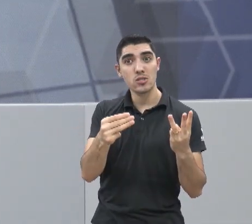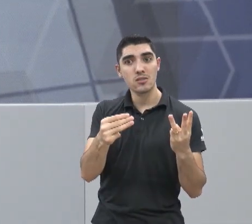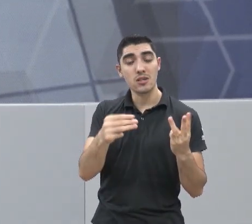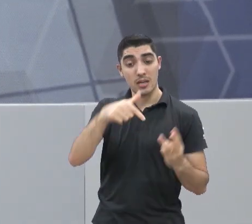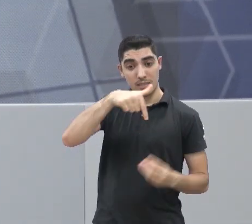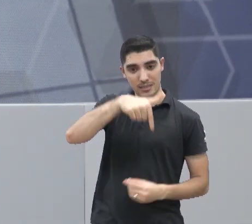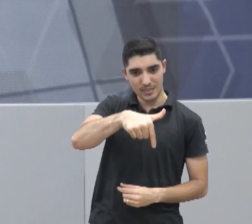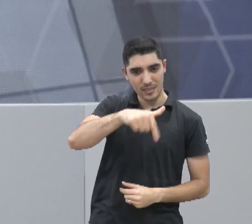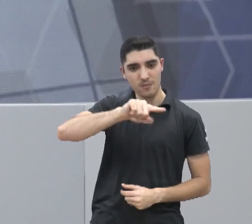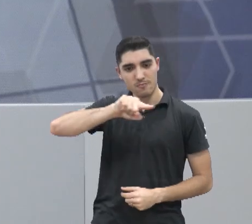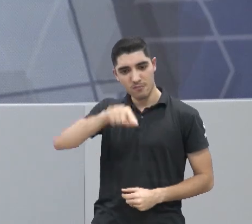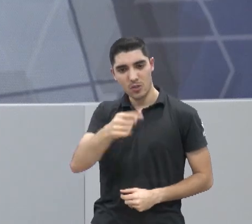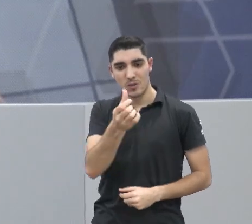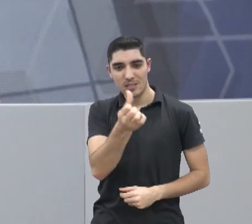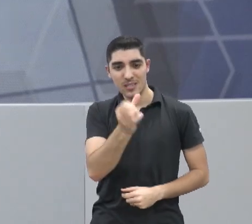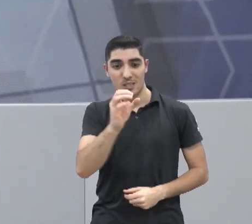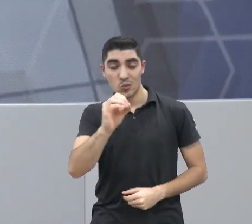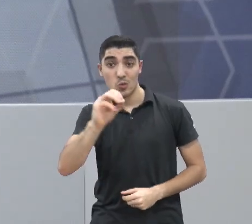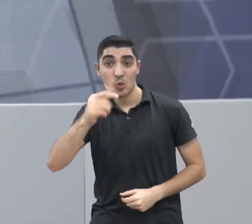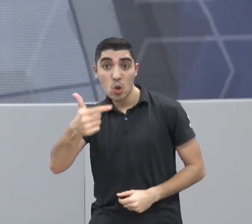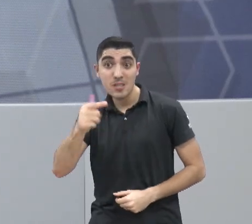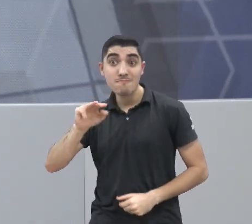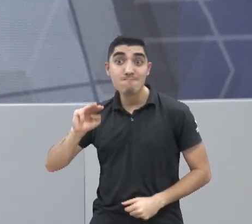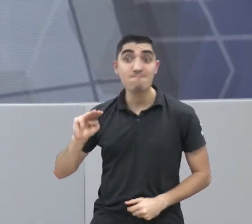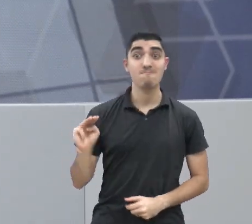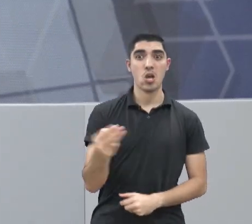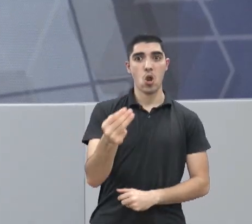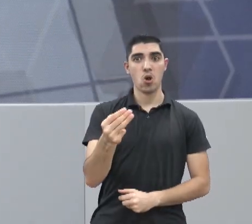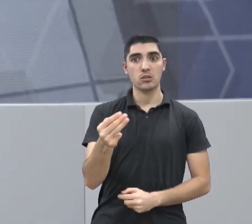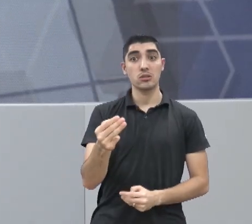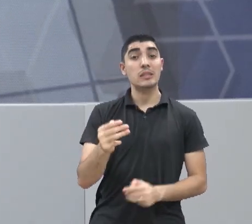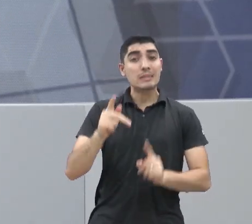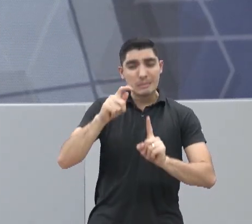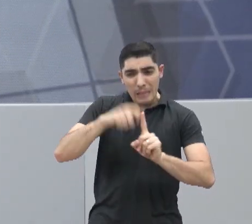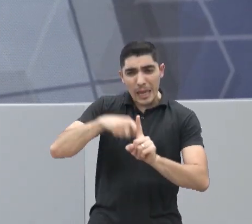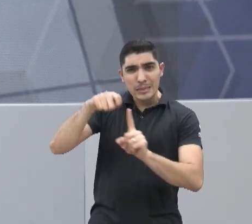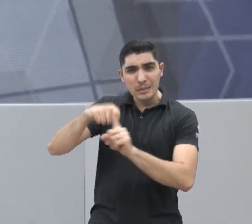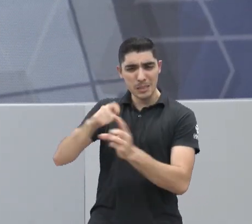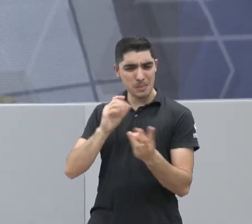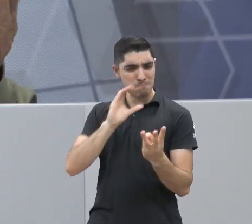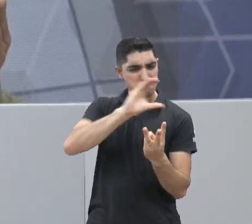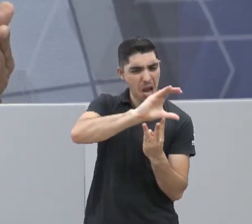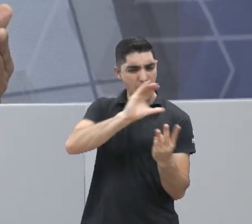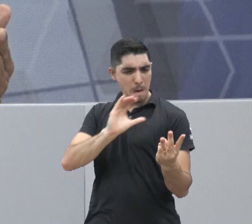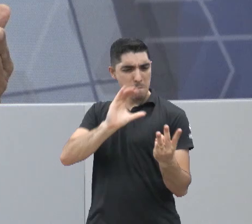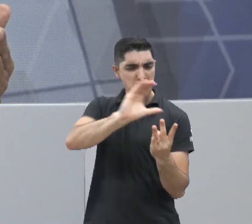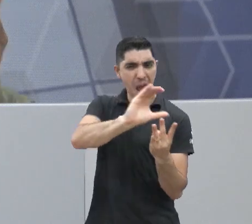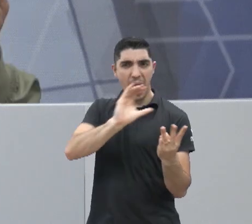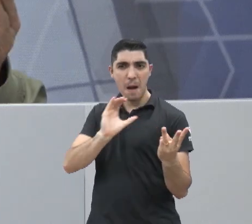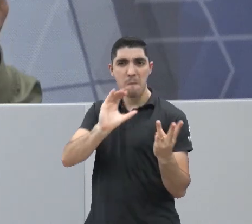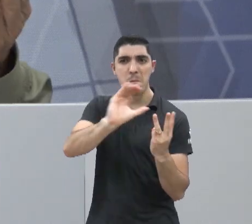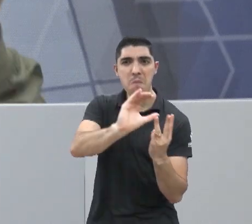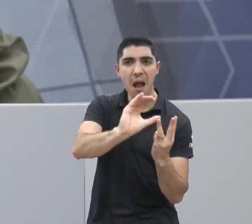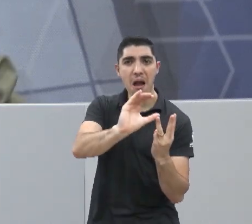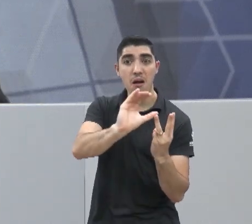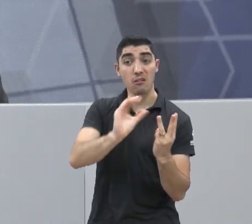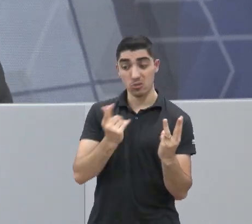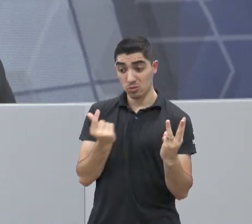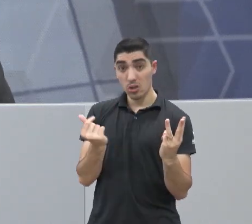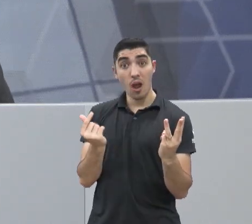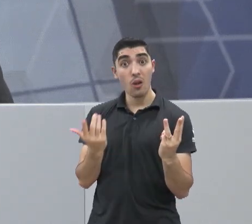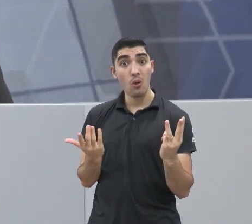7.602.000 reais, vereadora Dulcida. Todo mês essas 3 empresas recebem esse valor, que representa 1,5